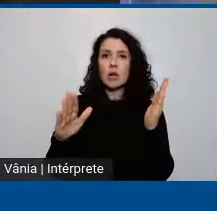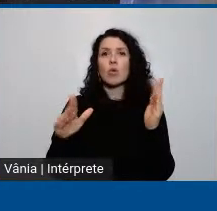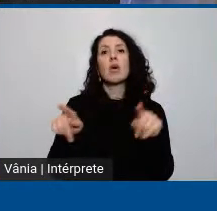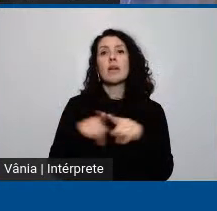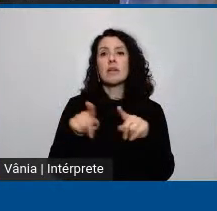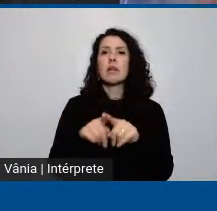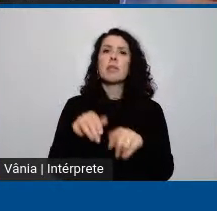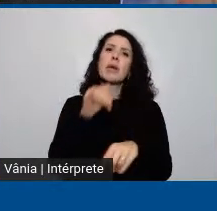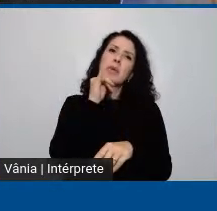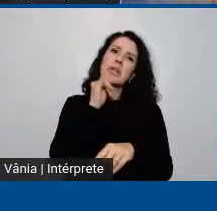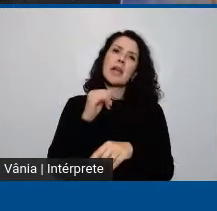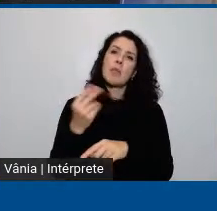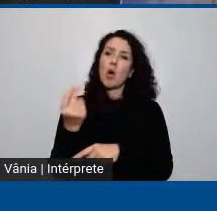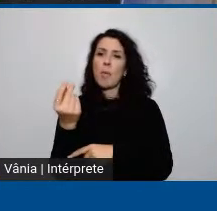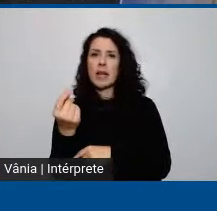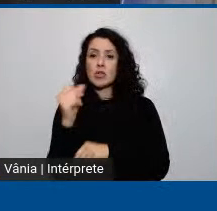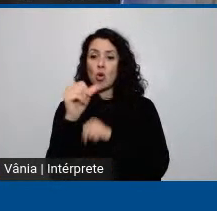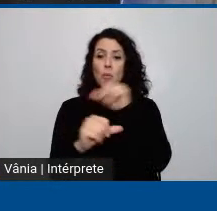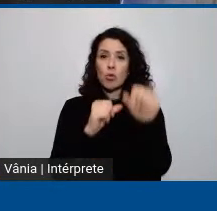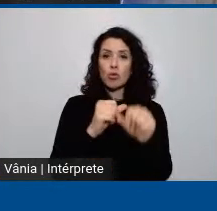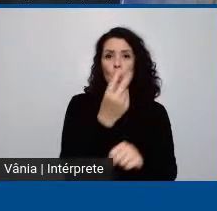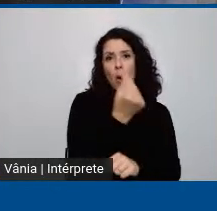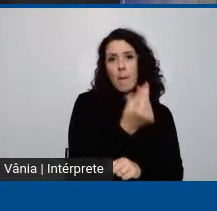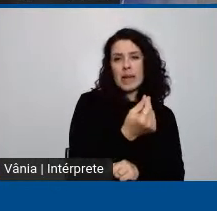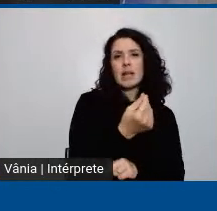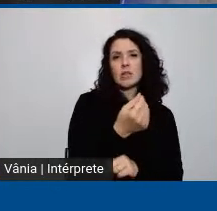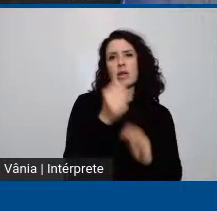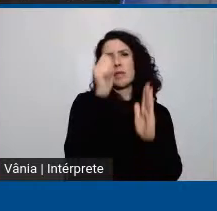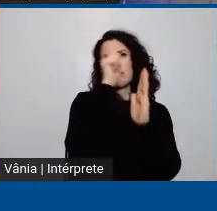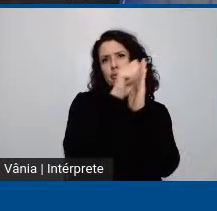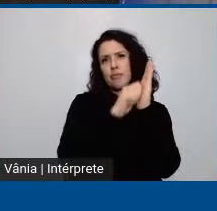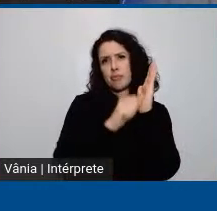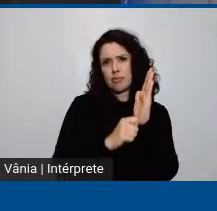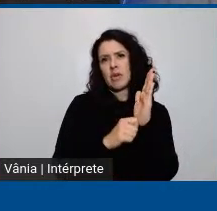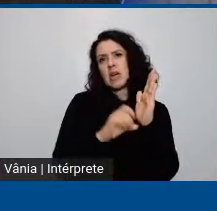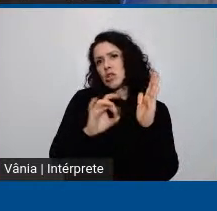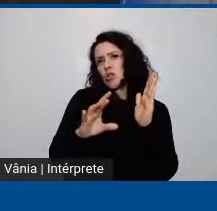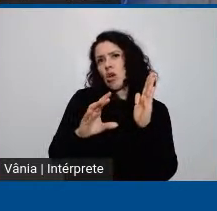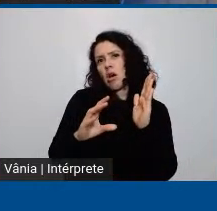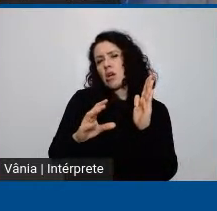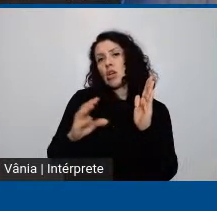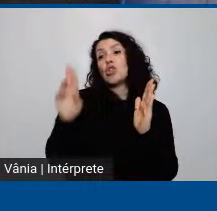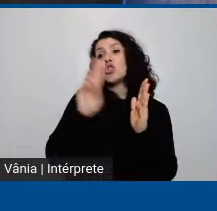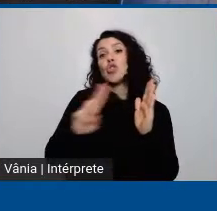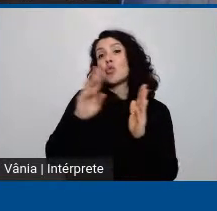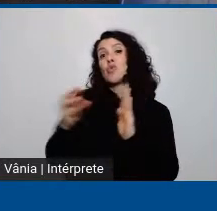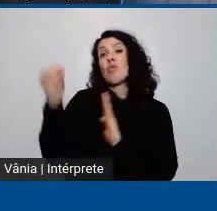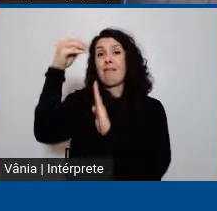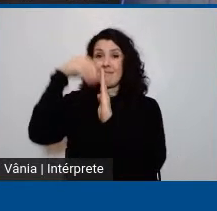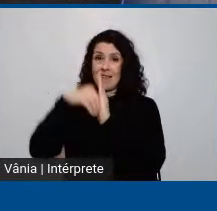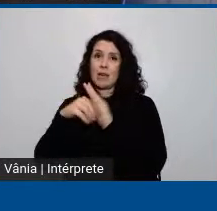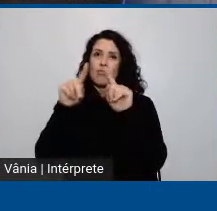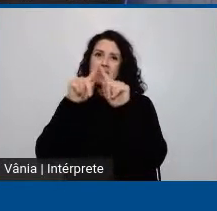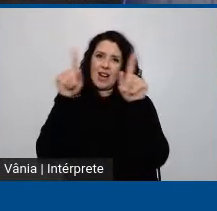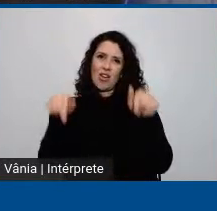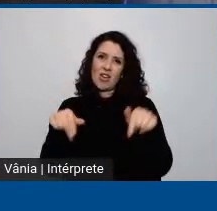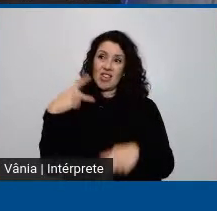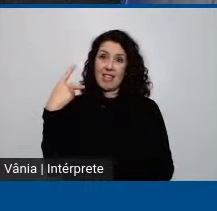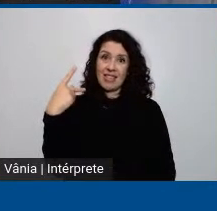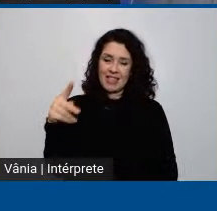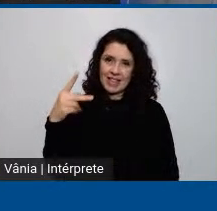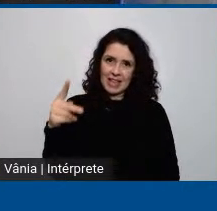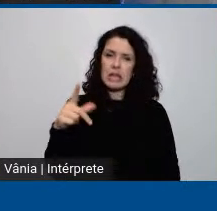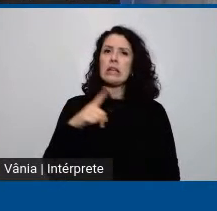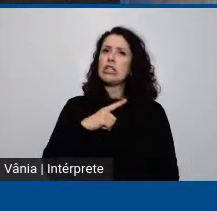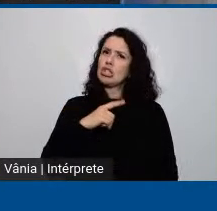preços, eventualmente um exemplar de uso interno, né? Com anotações de bastante